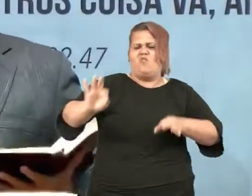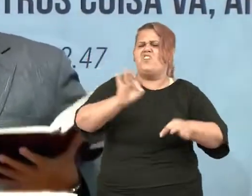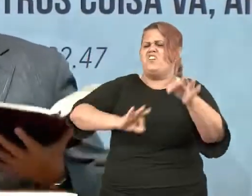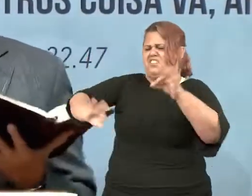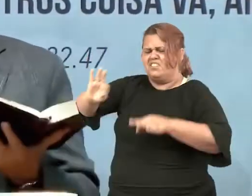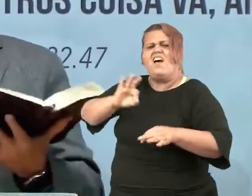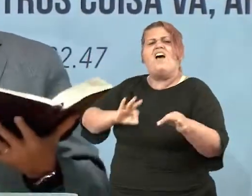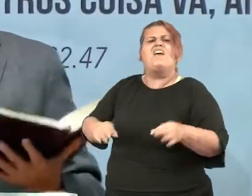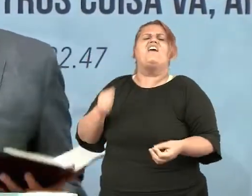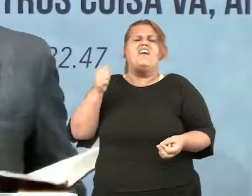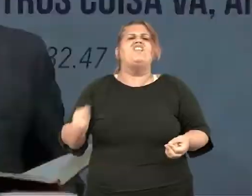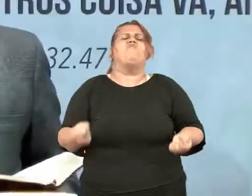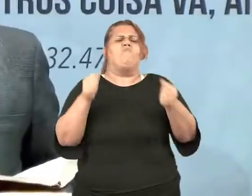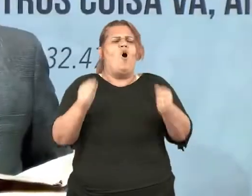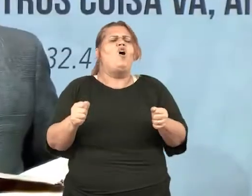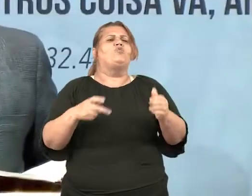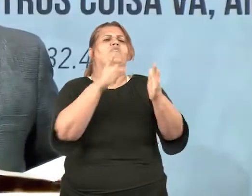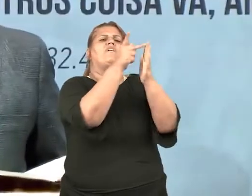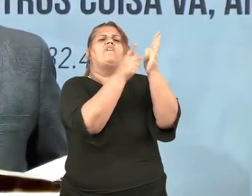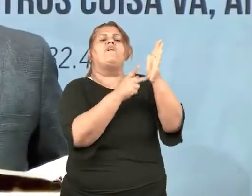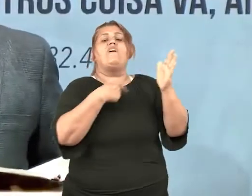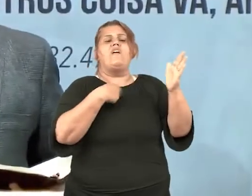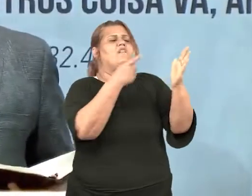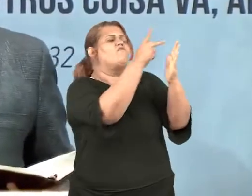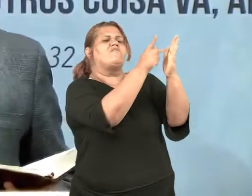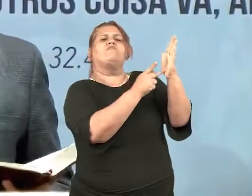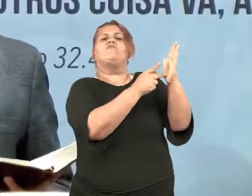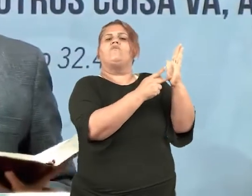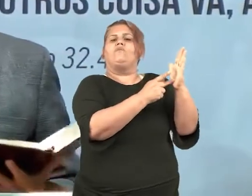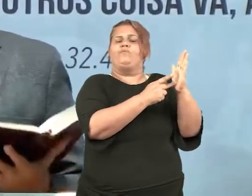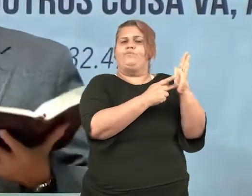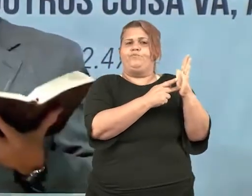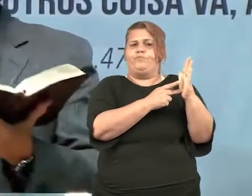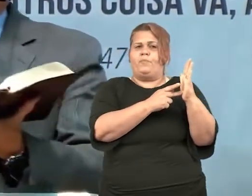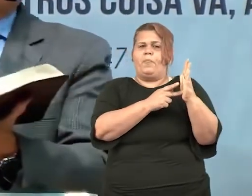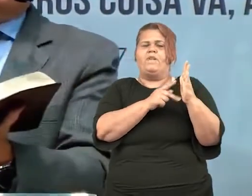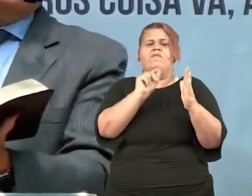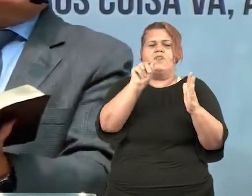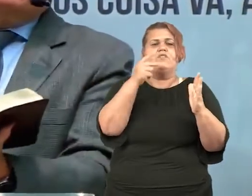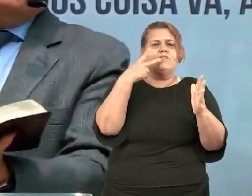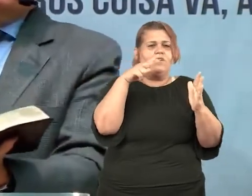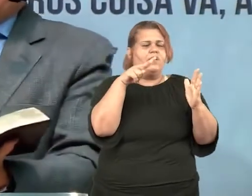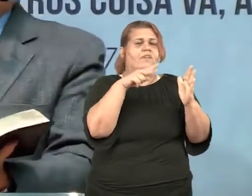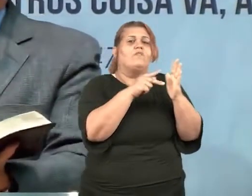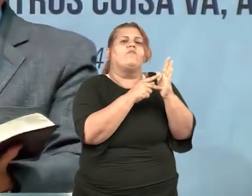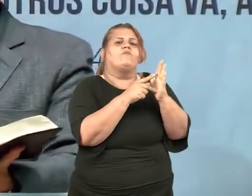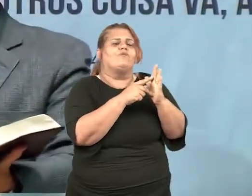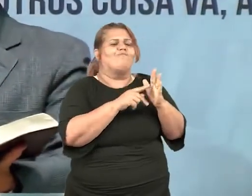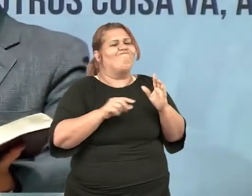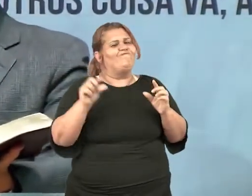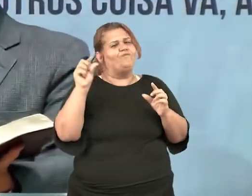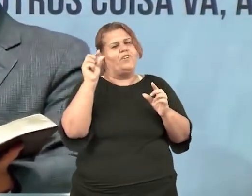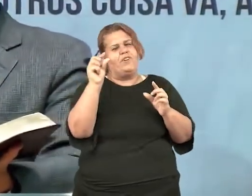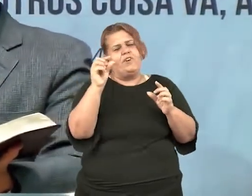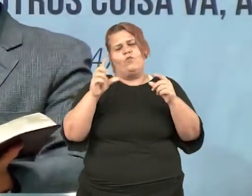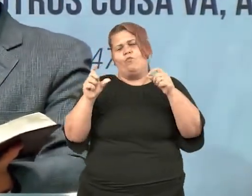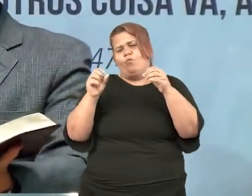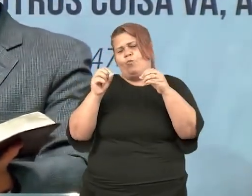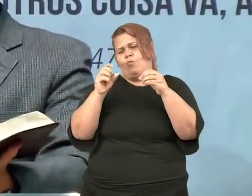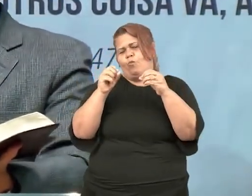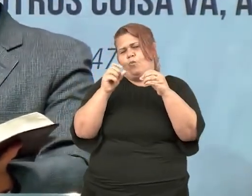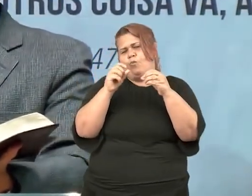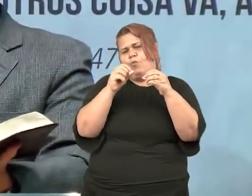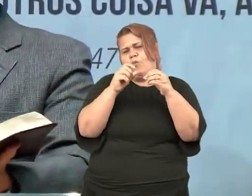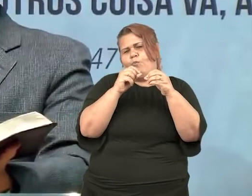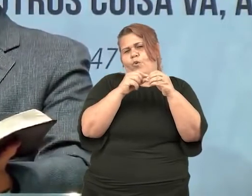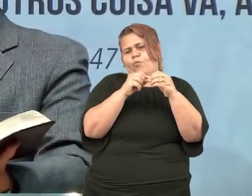ter lucro, porque ele quem planejou isso. E veja você, que o arauto